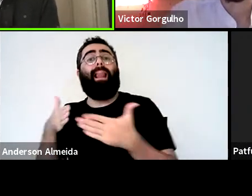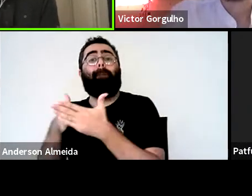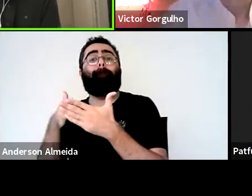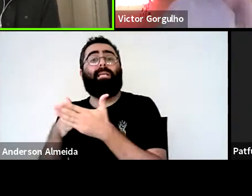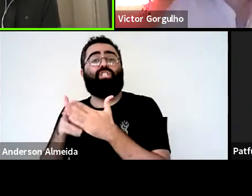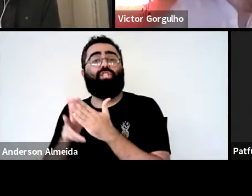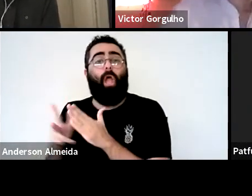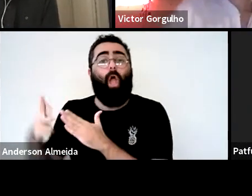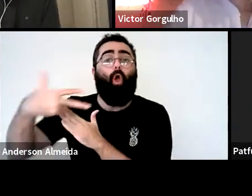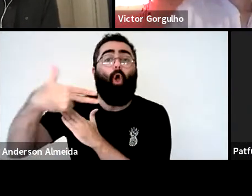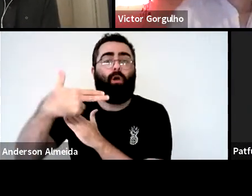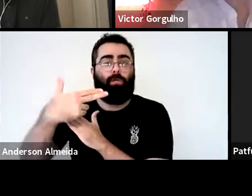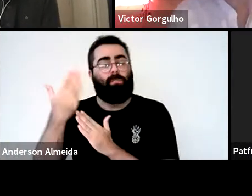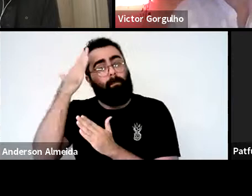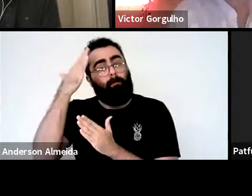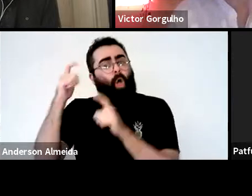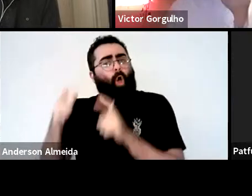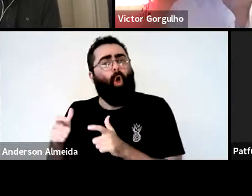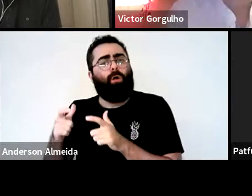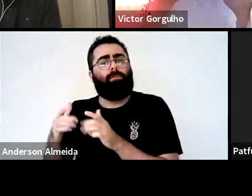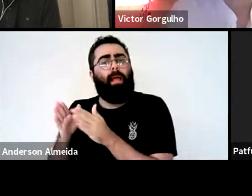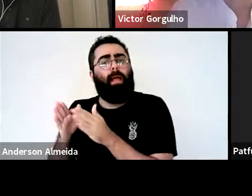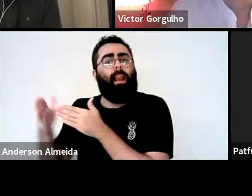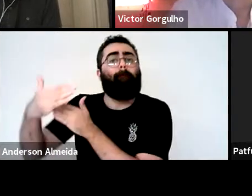corte. Uhum. Isso.